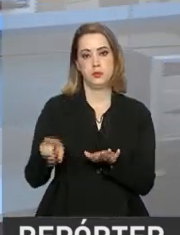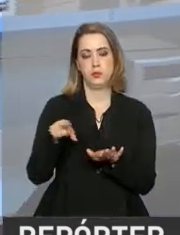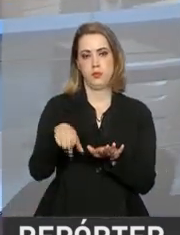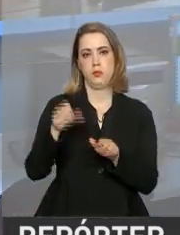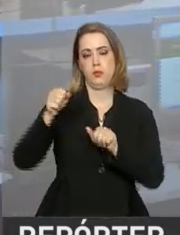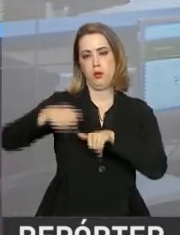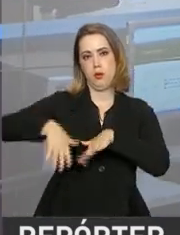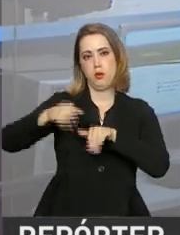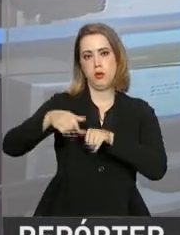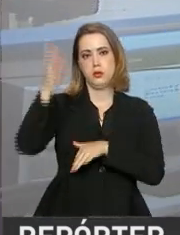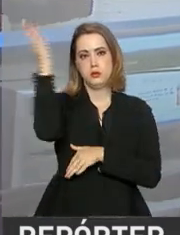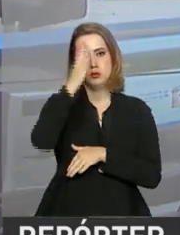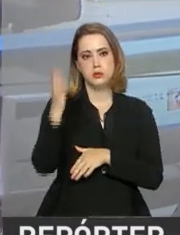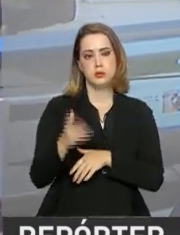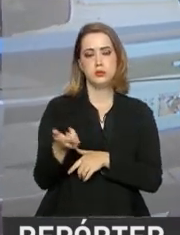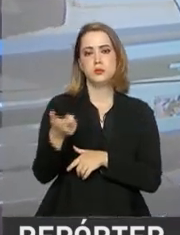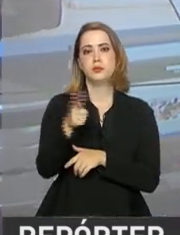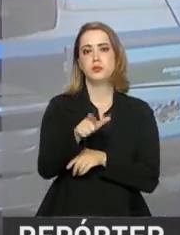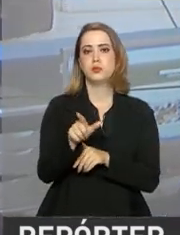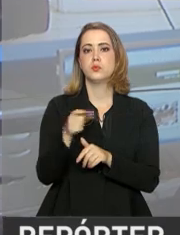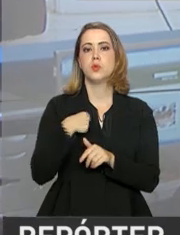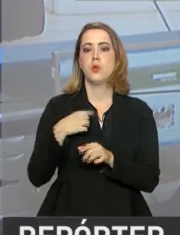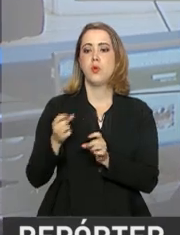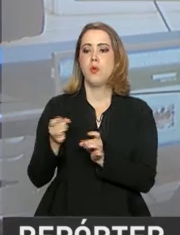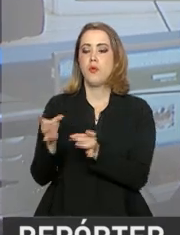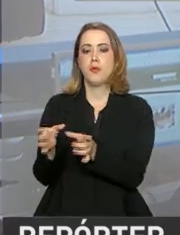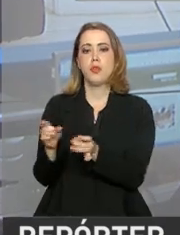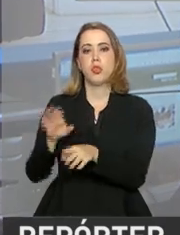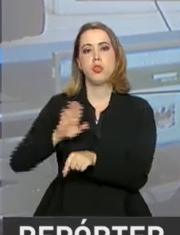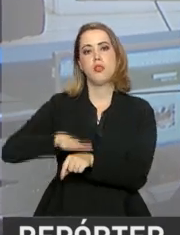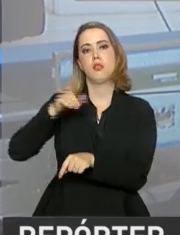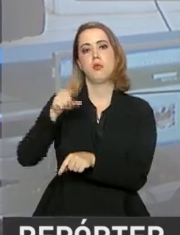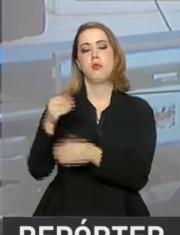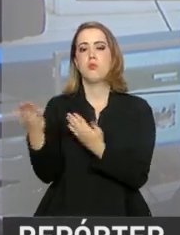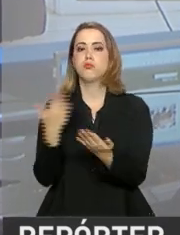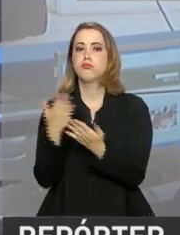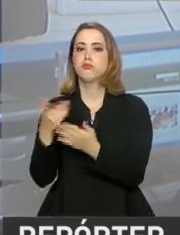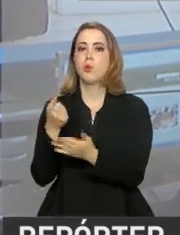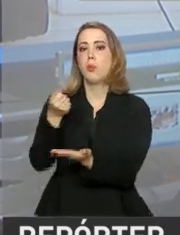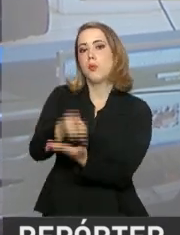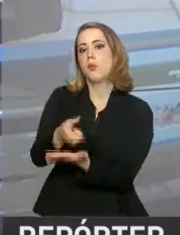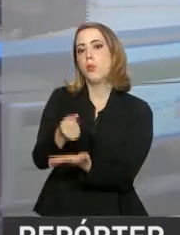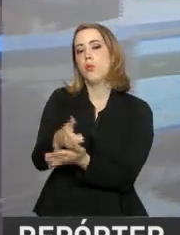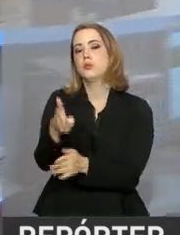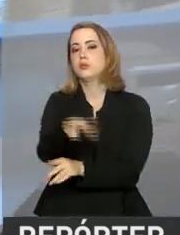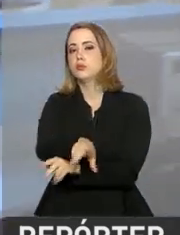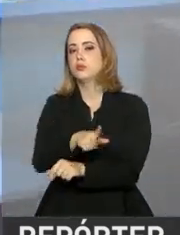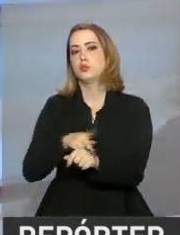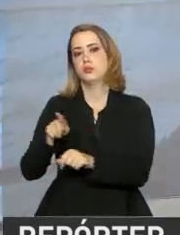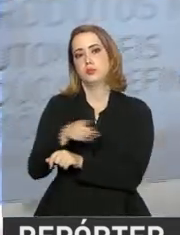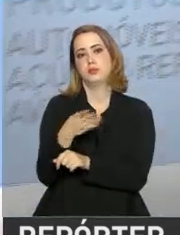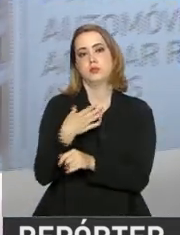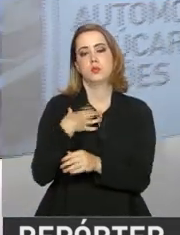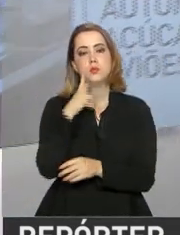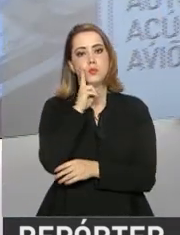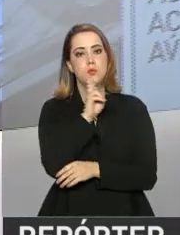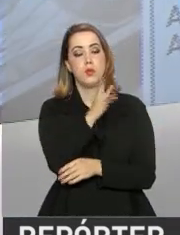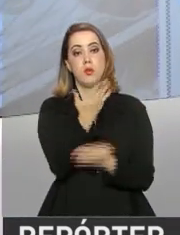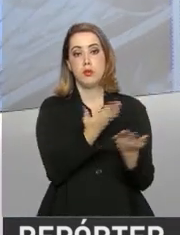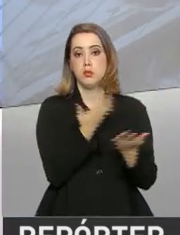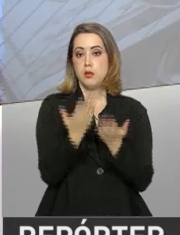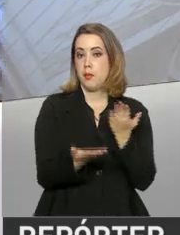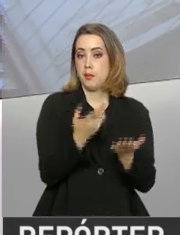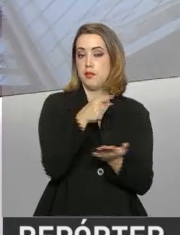repetiu o desempenho dos últimos meses e exportou mais produtos do que importou com isso vamos ver aqui no telão o